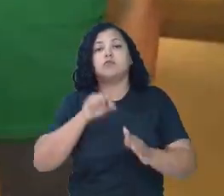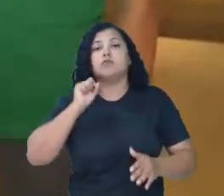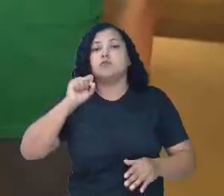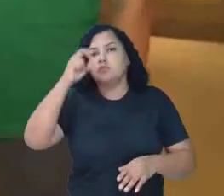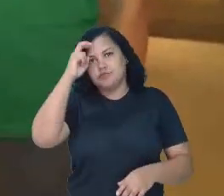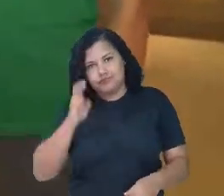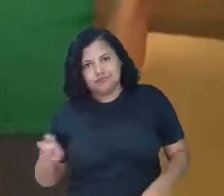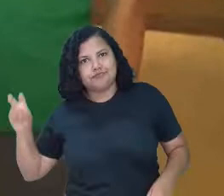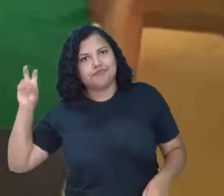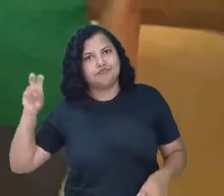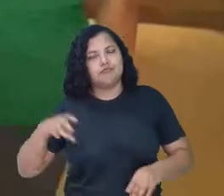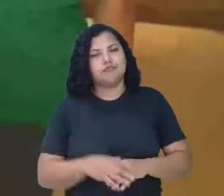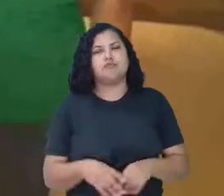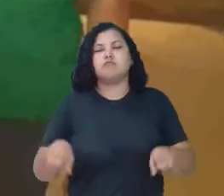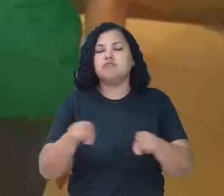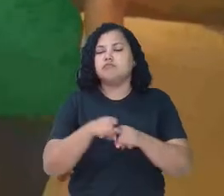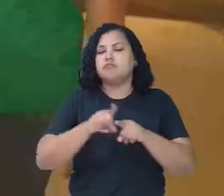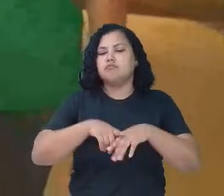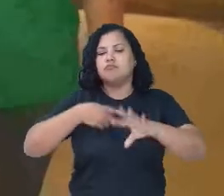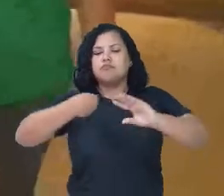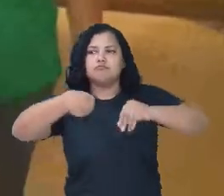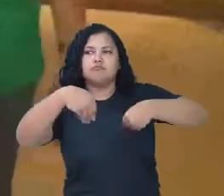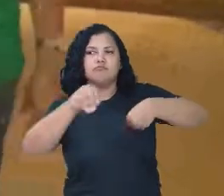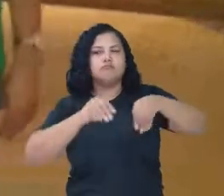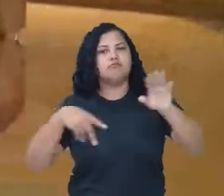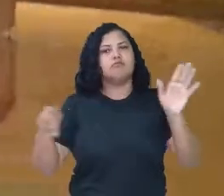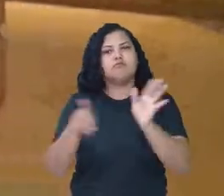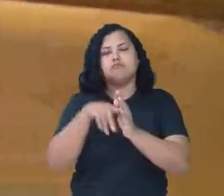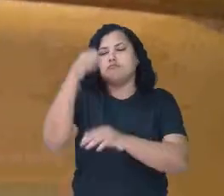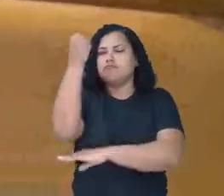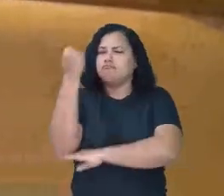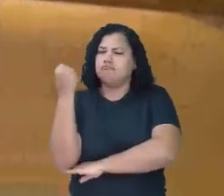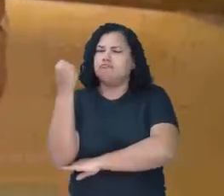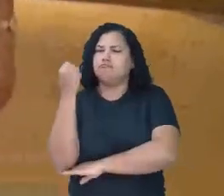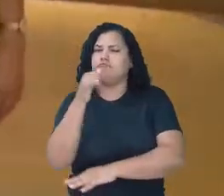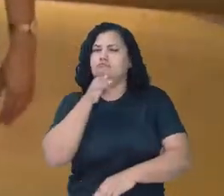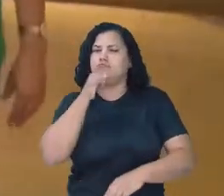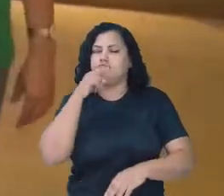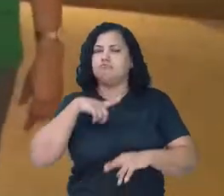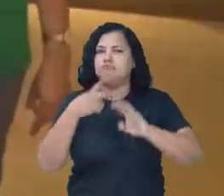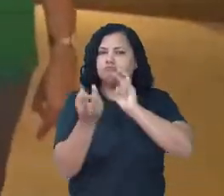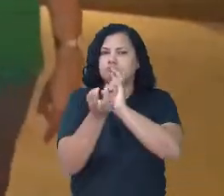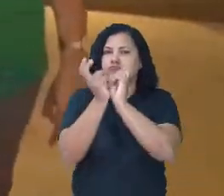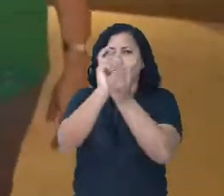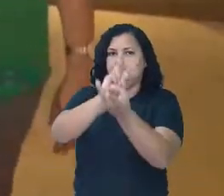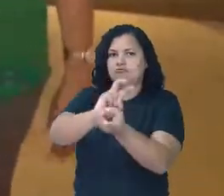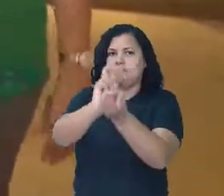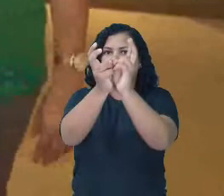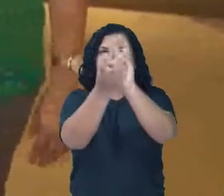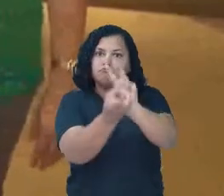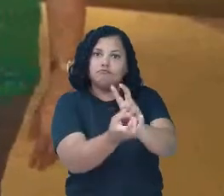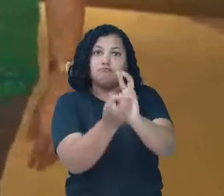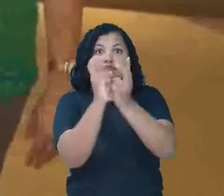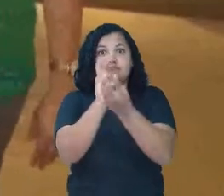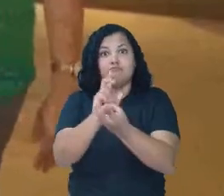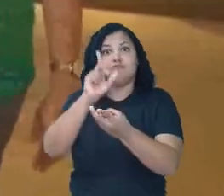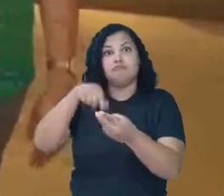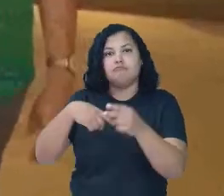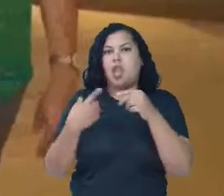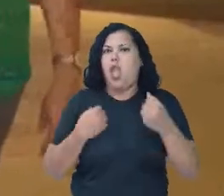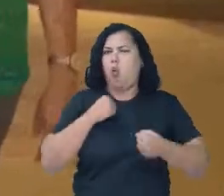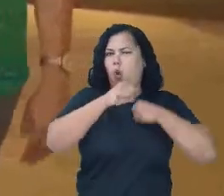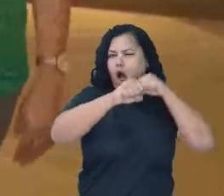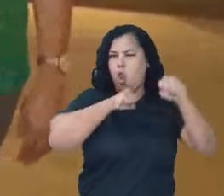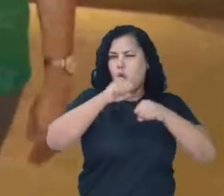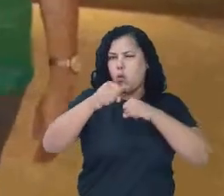dessa plasticidade da resistência, porque a gente tem a capoeira que, ao mesmo tempo que ela é uma luta, ela é um jogo,